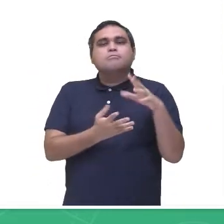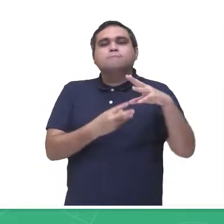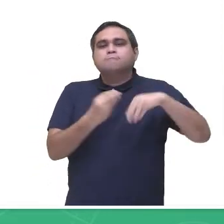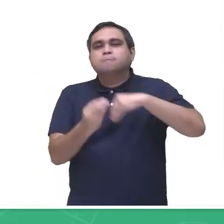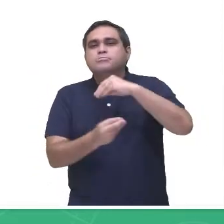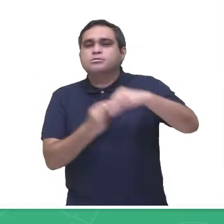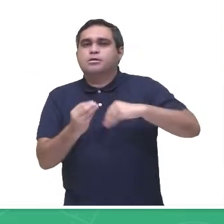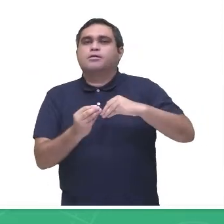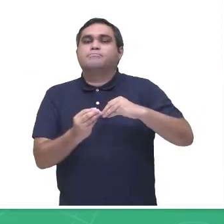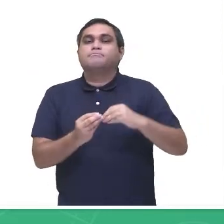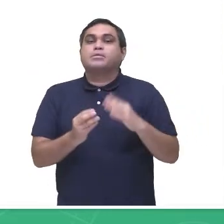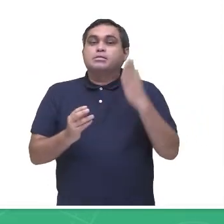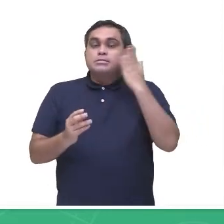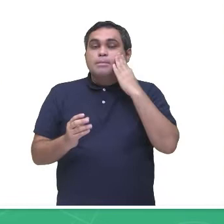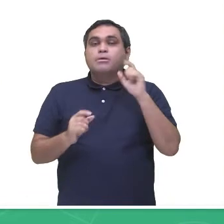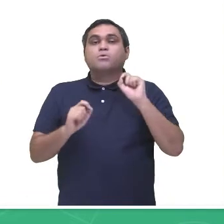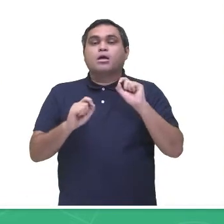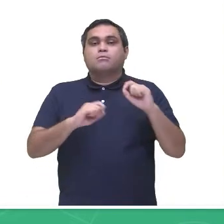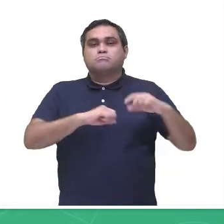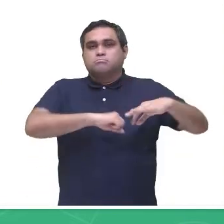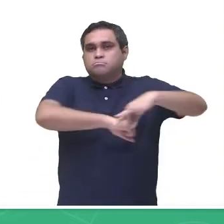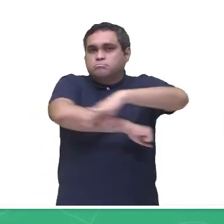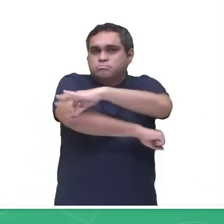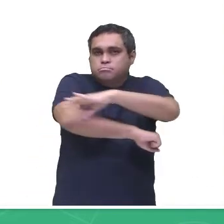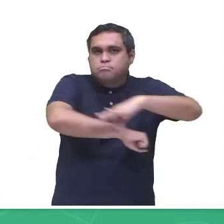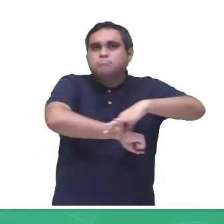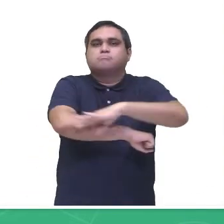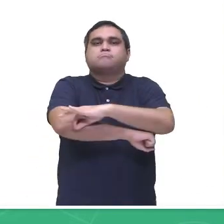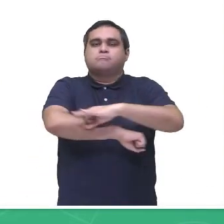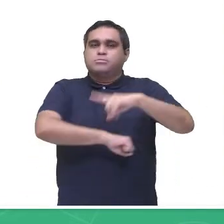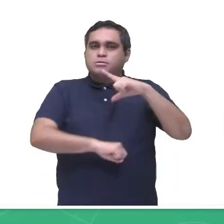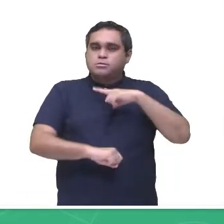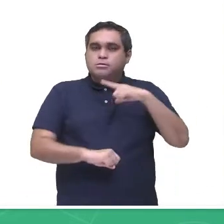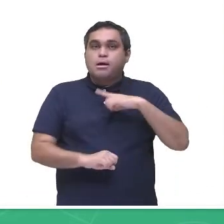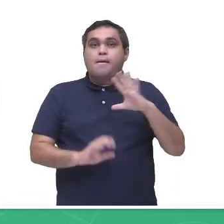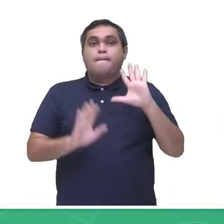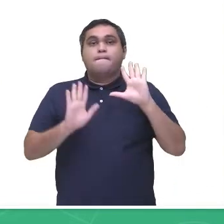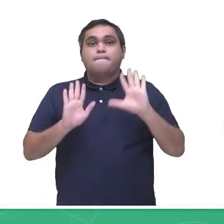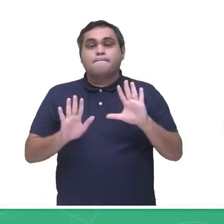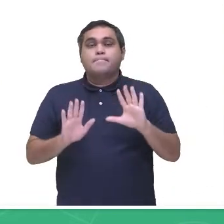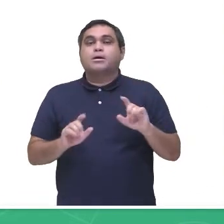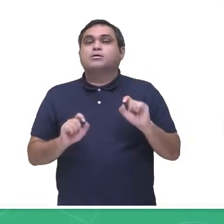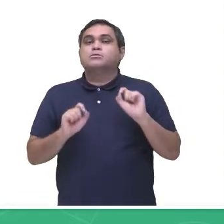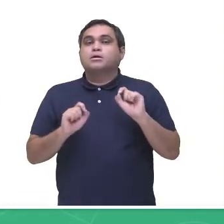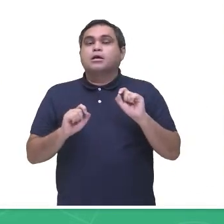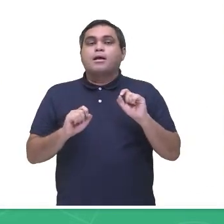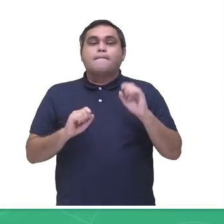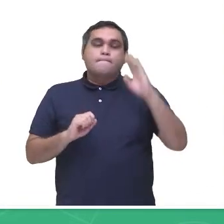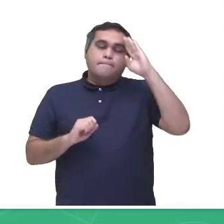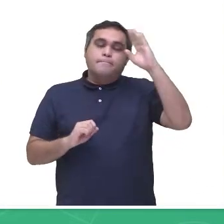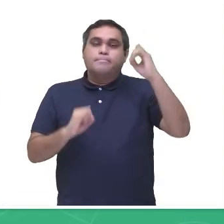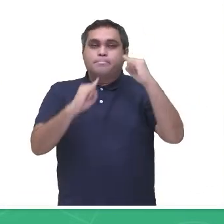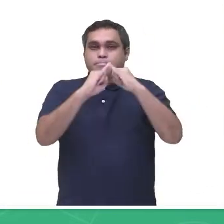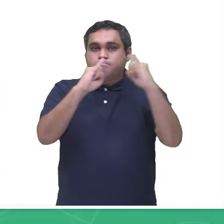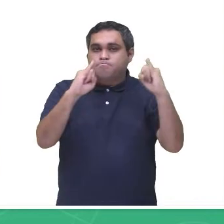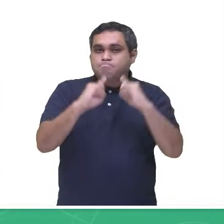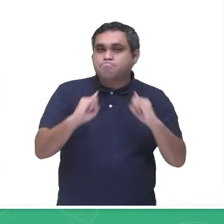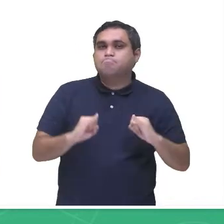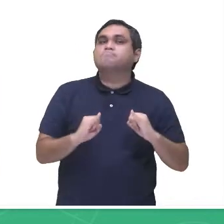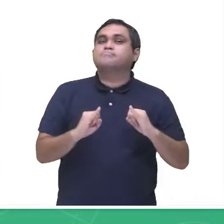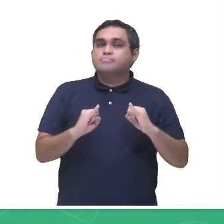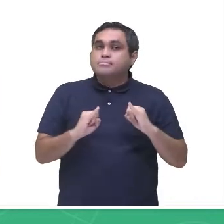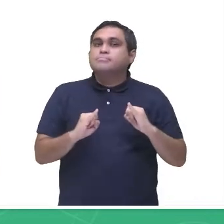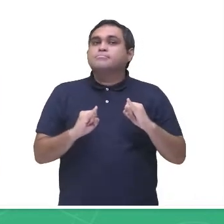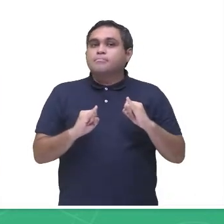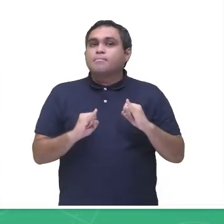é claramente arquitetônico, mas o papel principal foi confiado às estátuas. As esculturas barrocas já